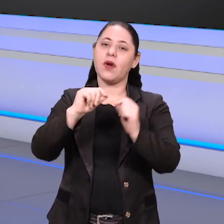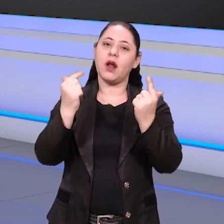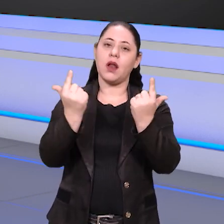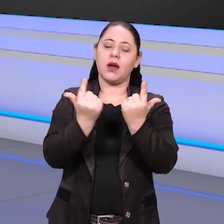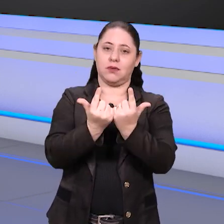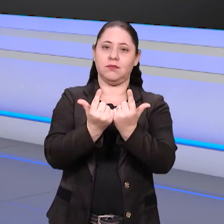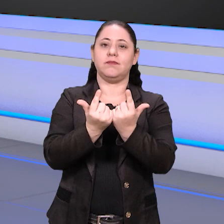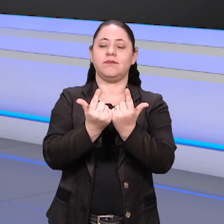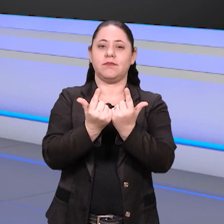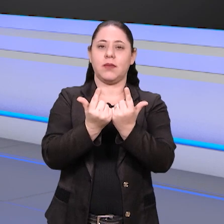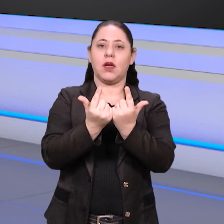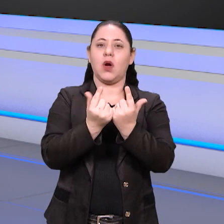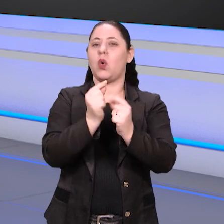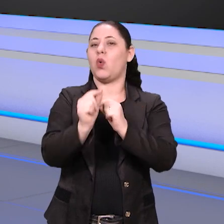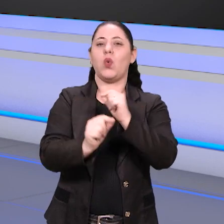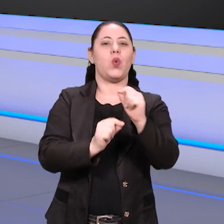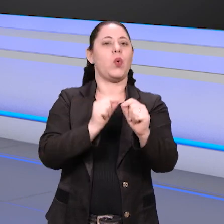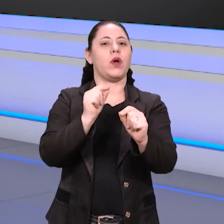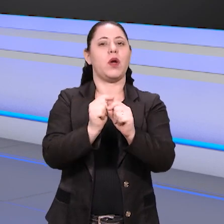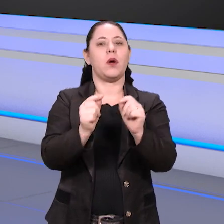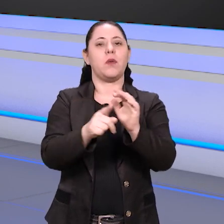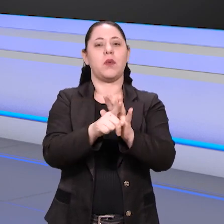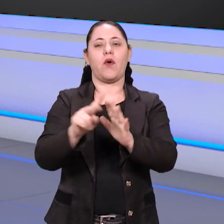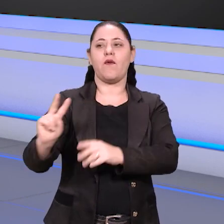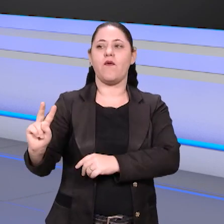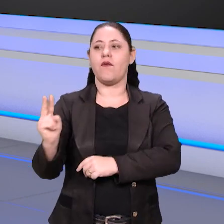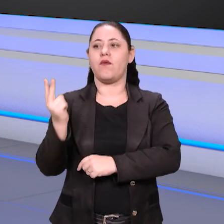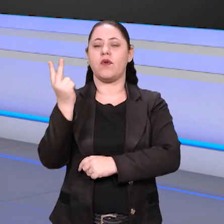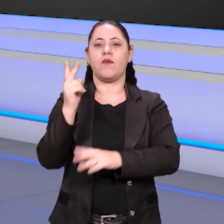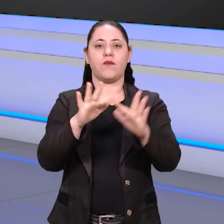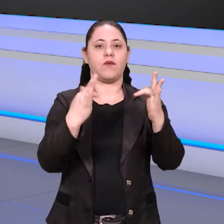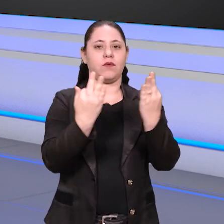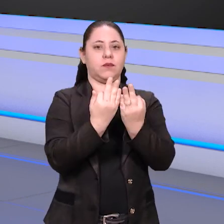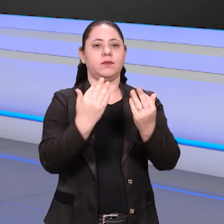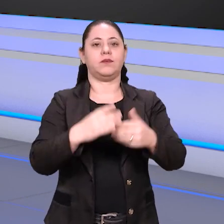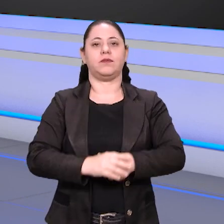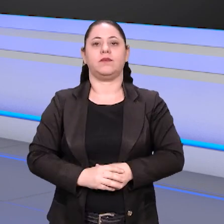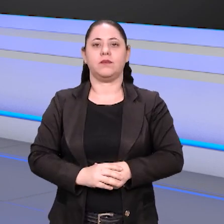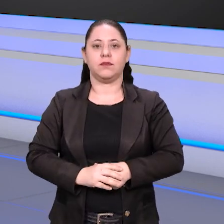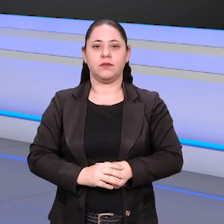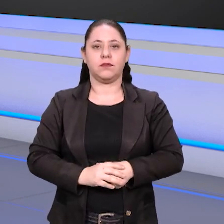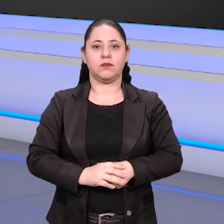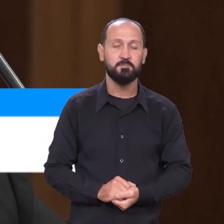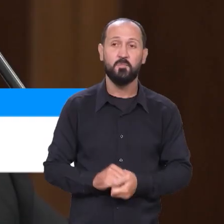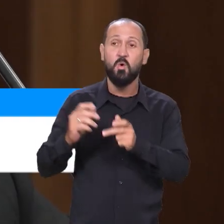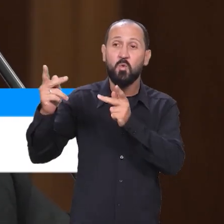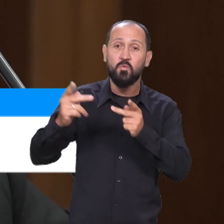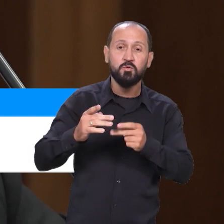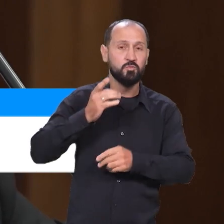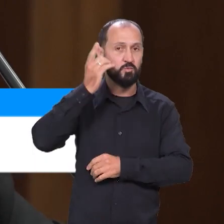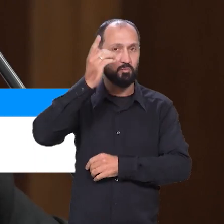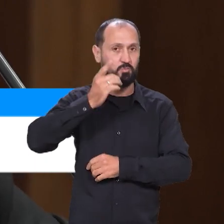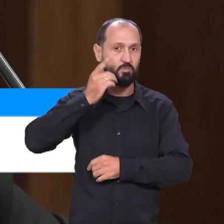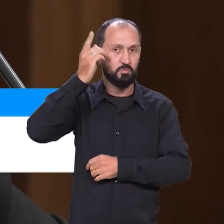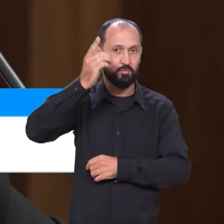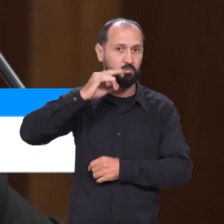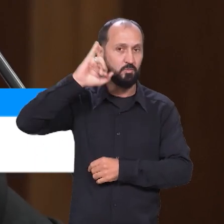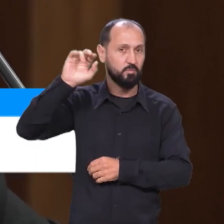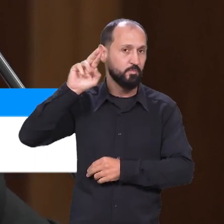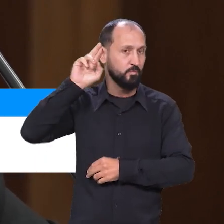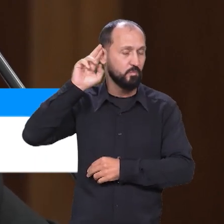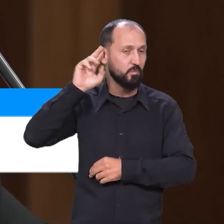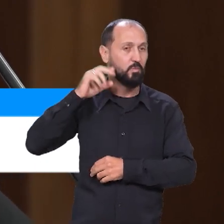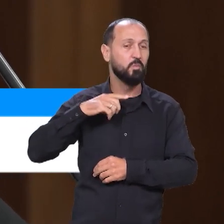da Assembleia Legislativa para falar sobre a revitalização e valorização das famílias. A convite do deputado